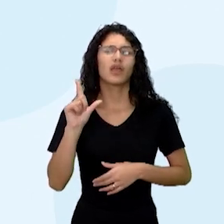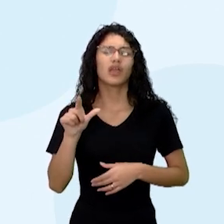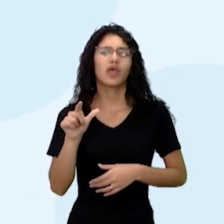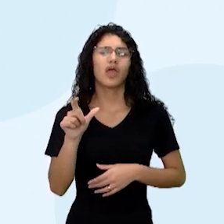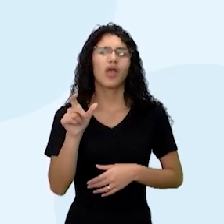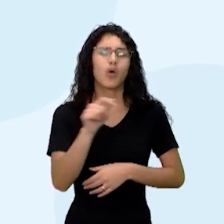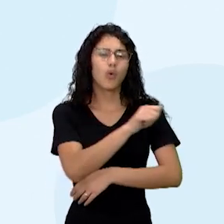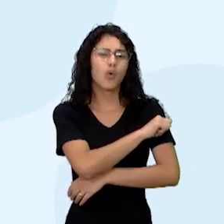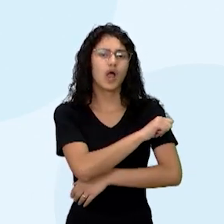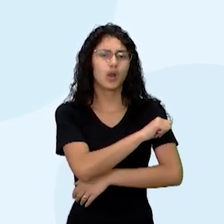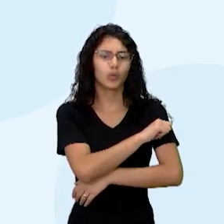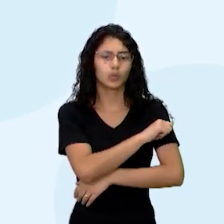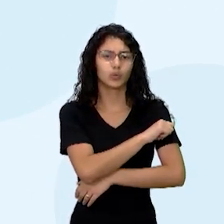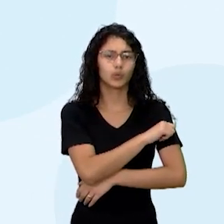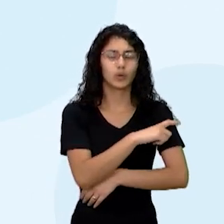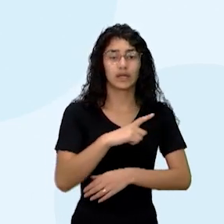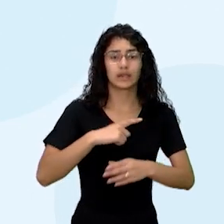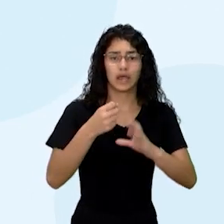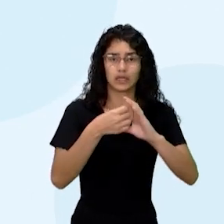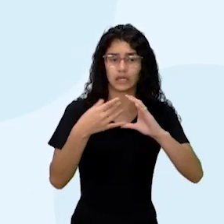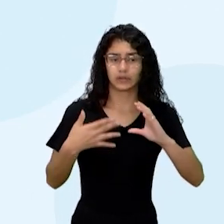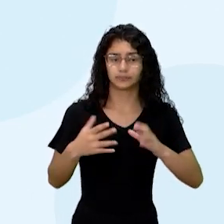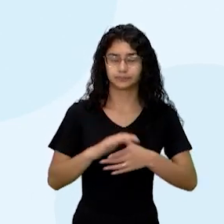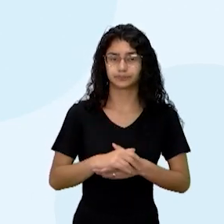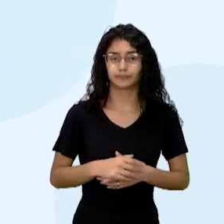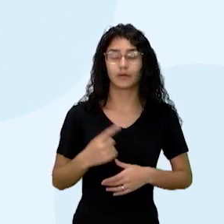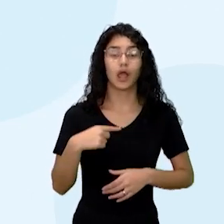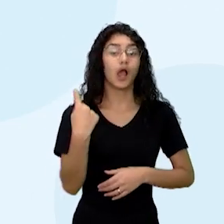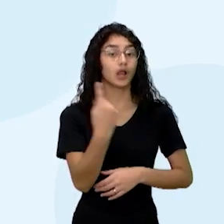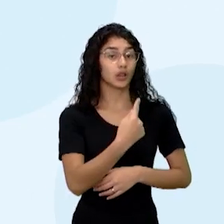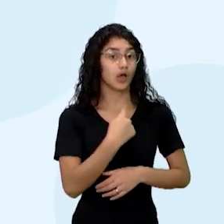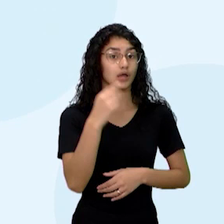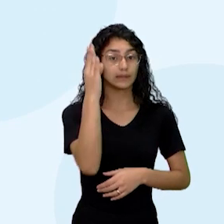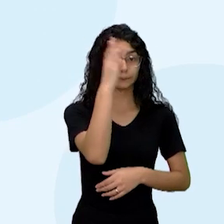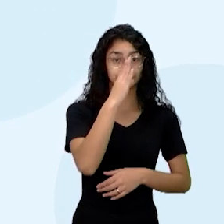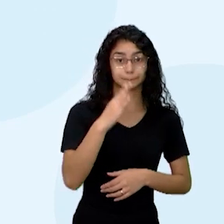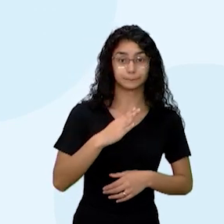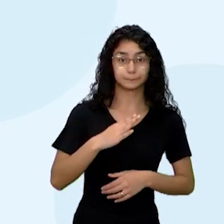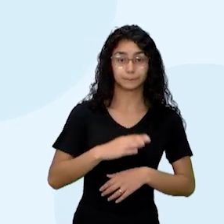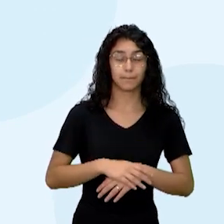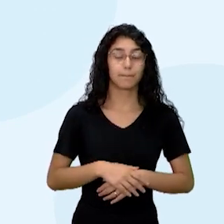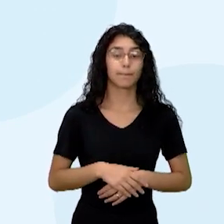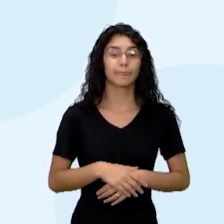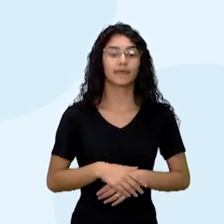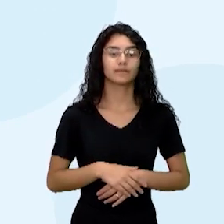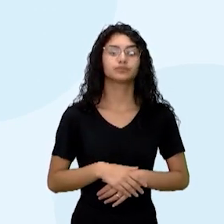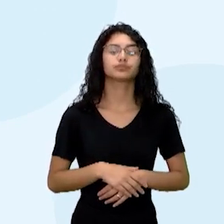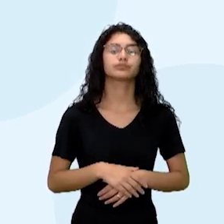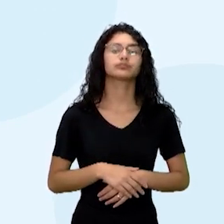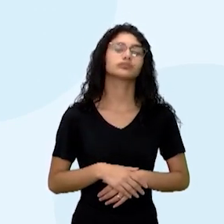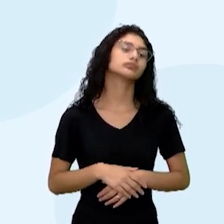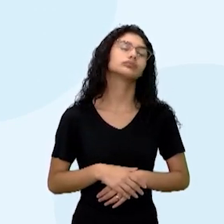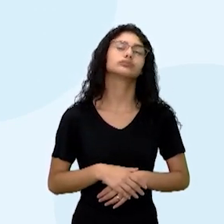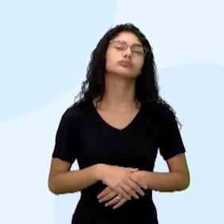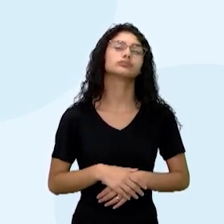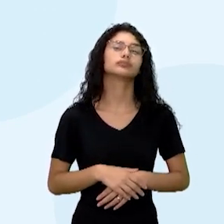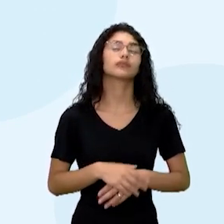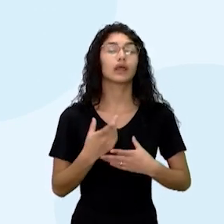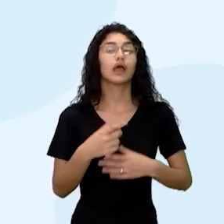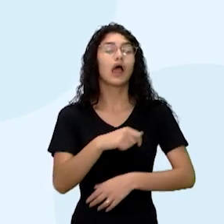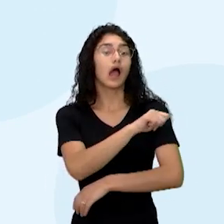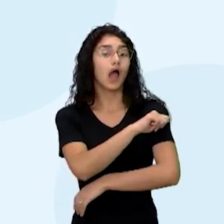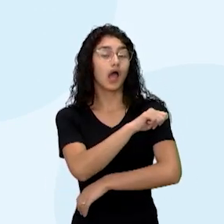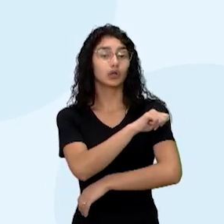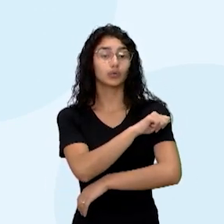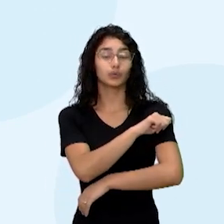de superdotação? A nossa legislação brasileira afirma que os estudantes com altas habilidades de superdotação são aqueles